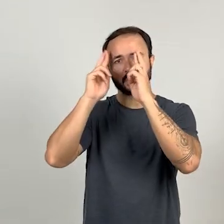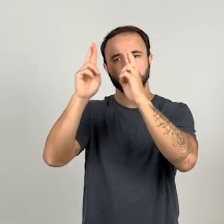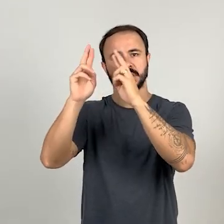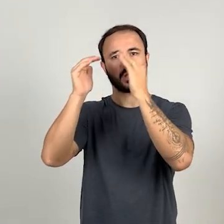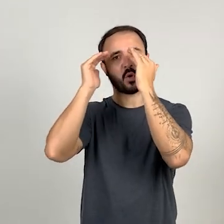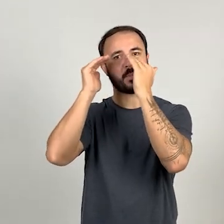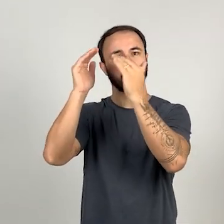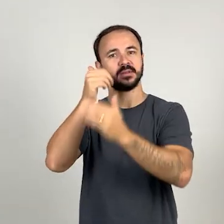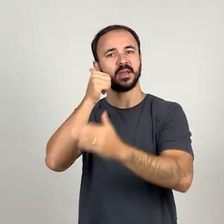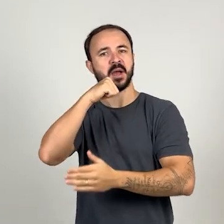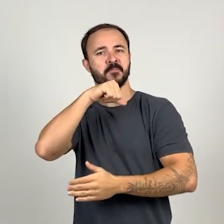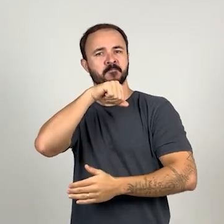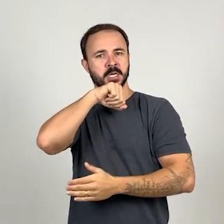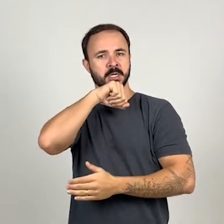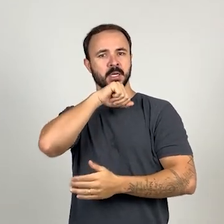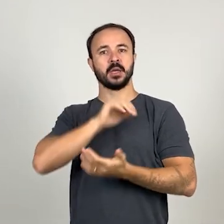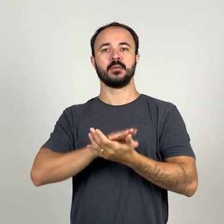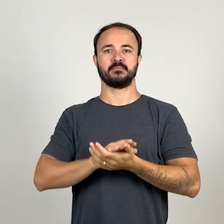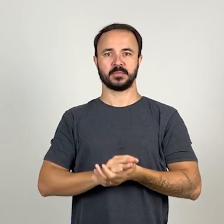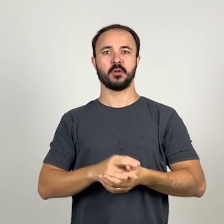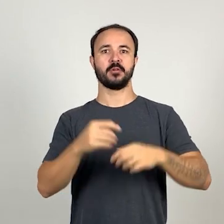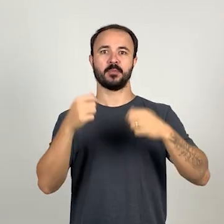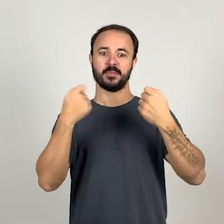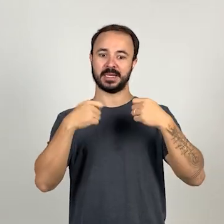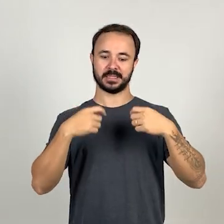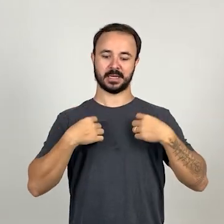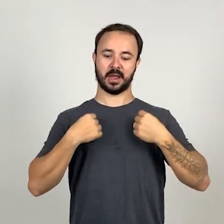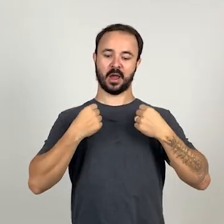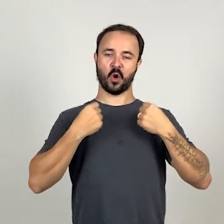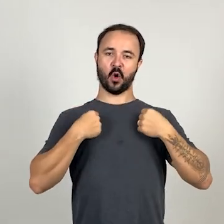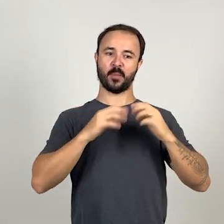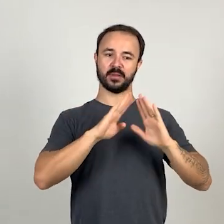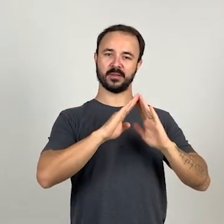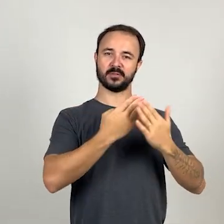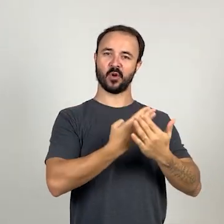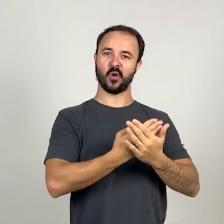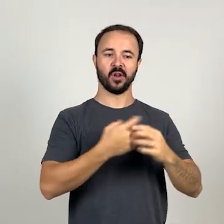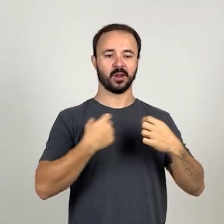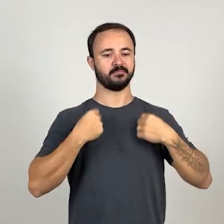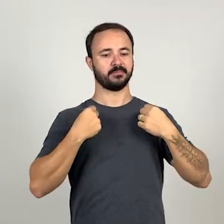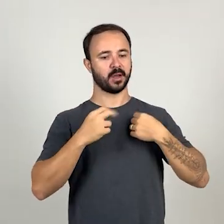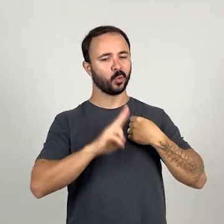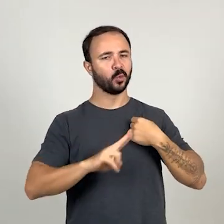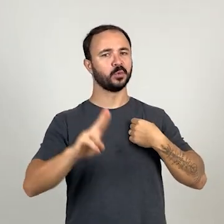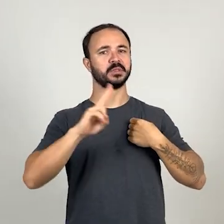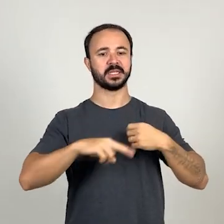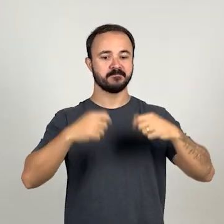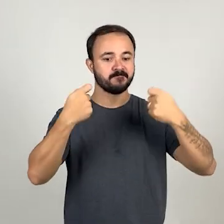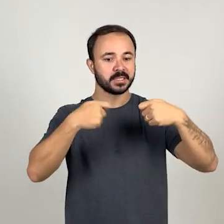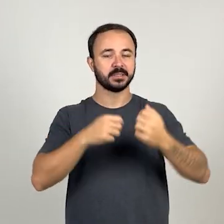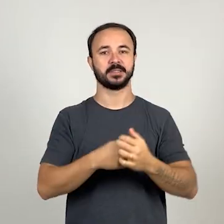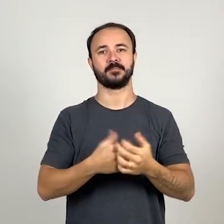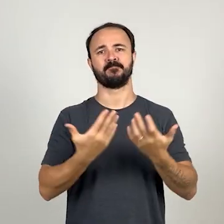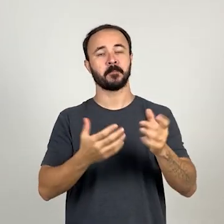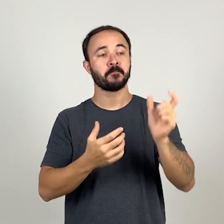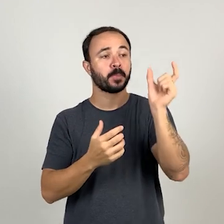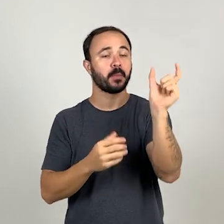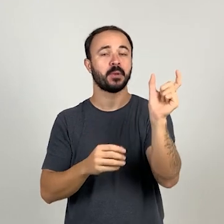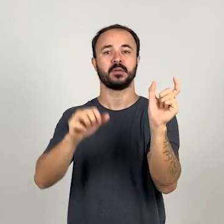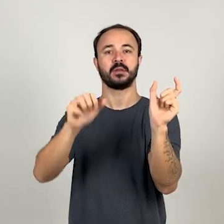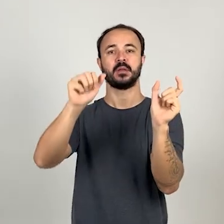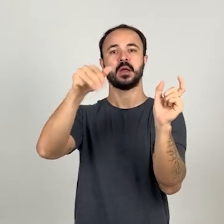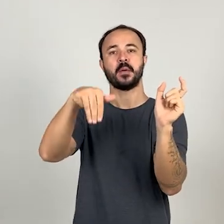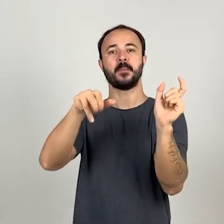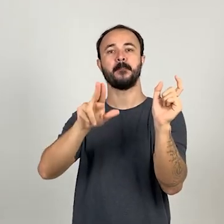se comportar, you must use the uniform, você deve usar o uniforme. Então a palavra must, ela é mais usada pelos